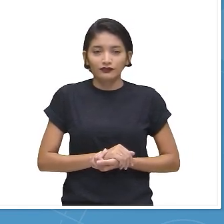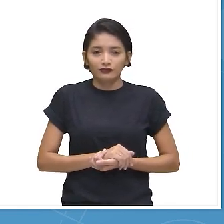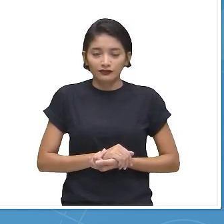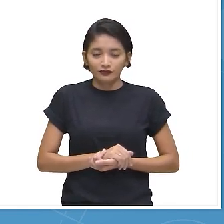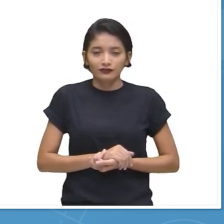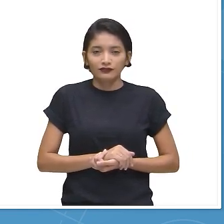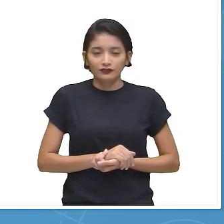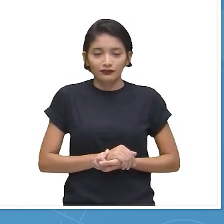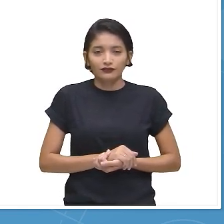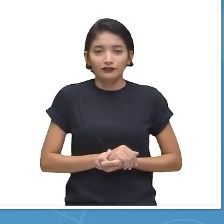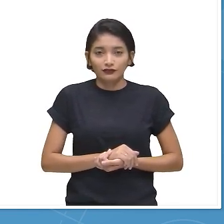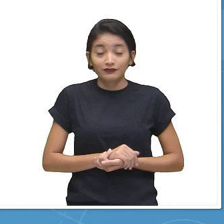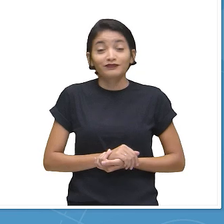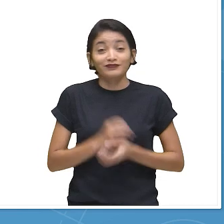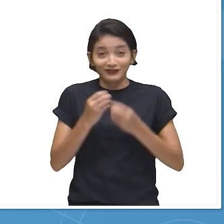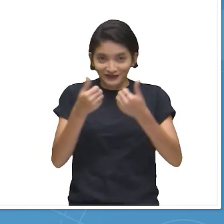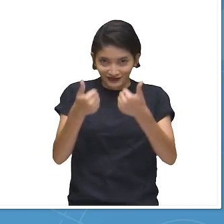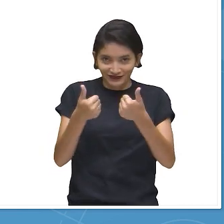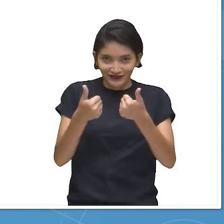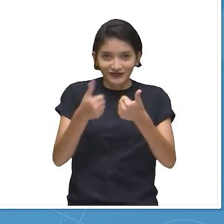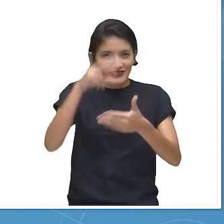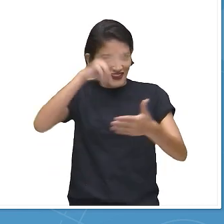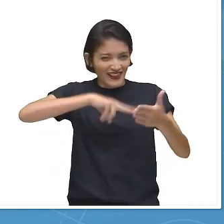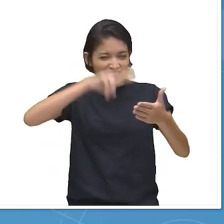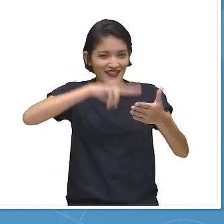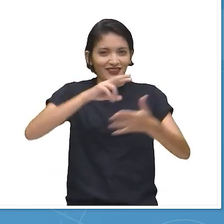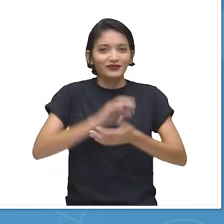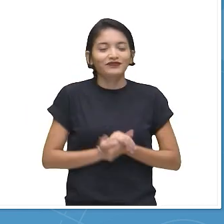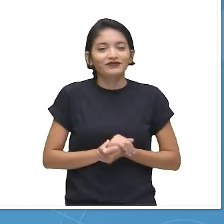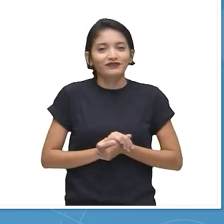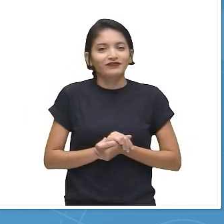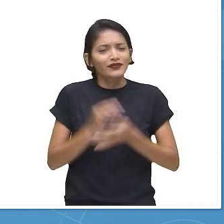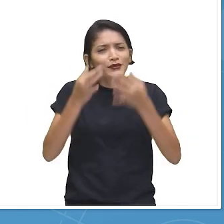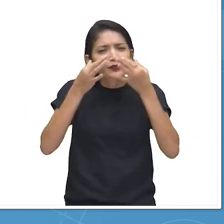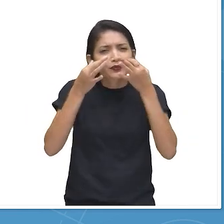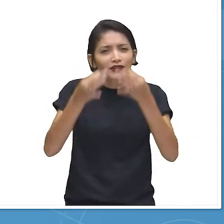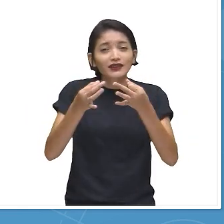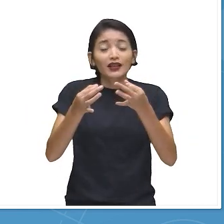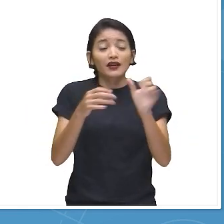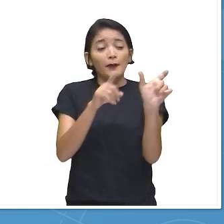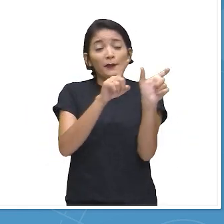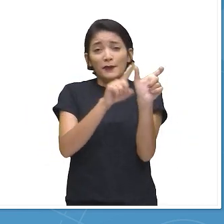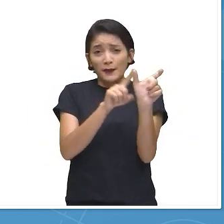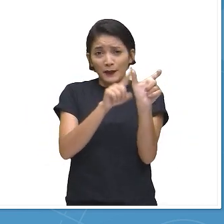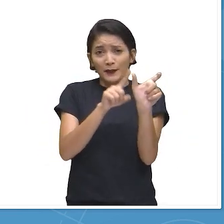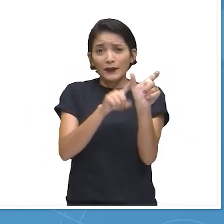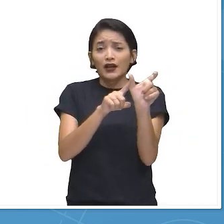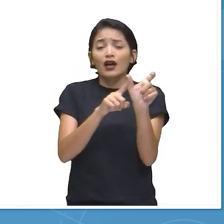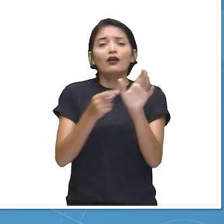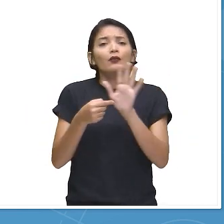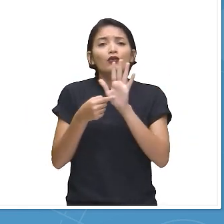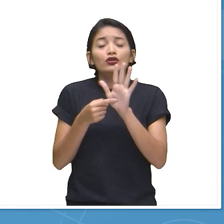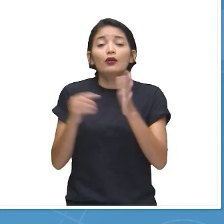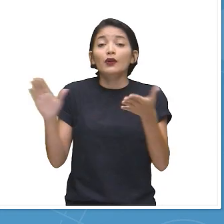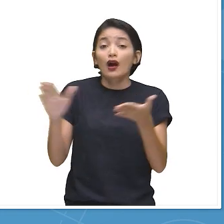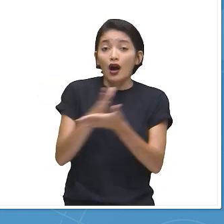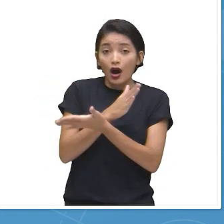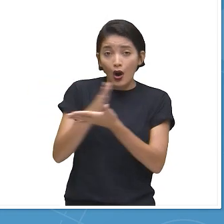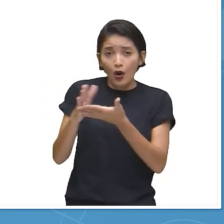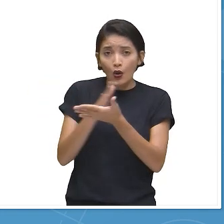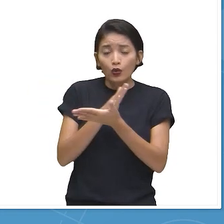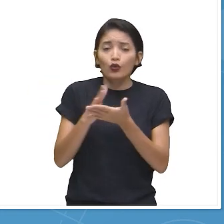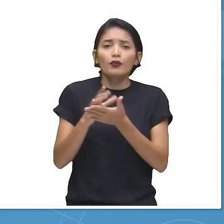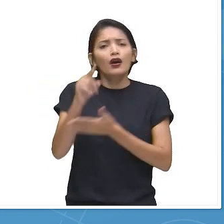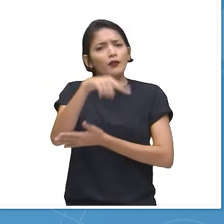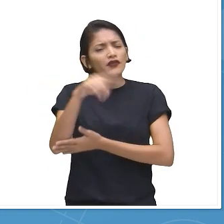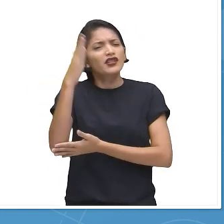tatu gaguejar. Muito bem. Então você prestou atenção nas nossas palavras, destacamos apenas algumas, só para